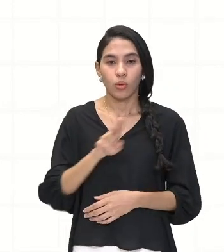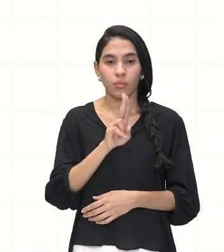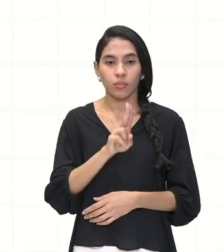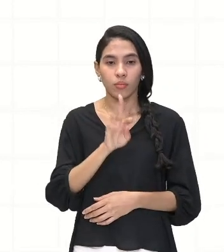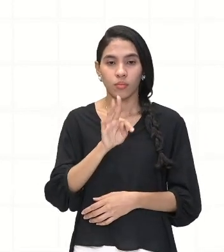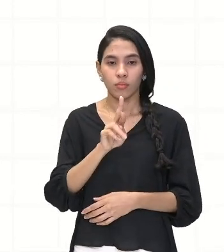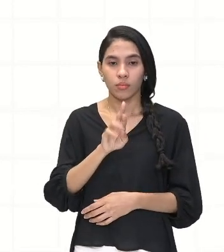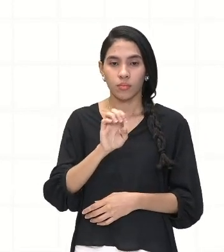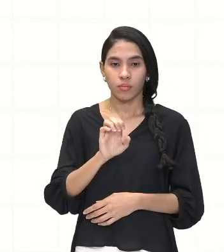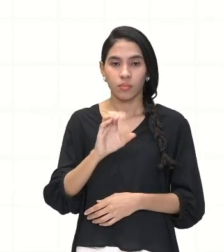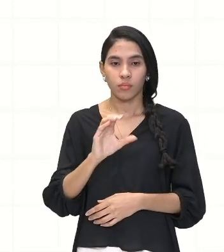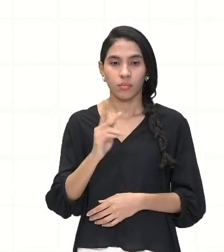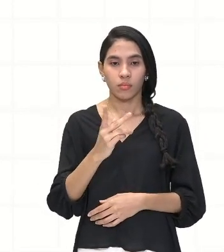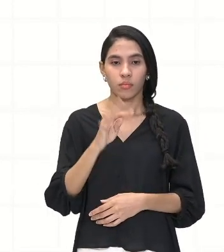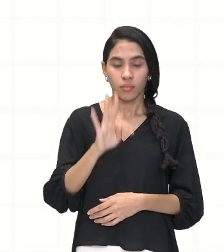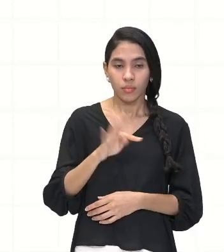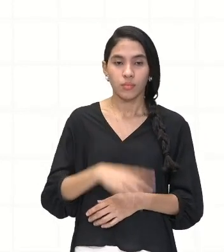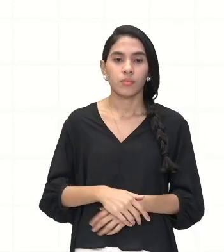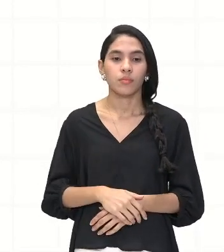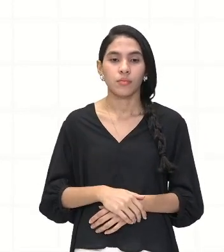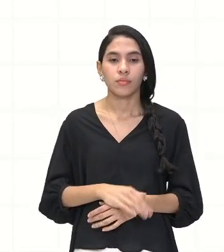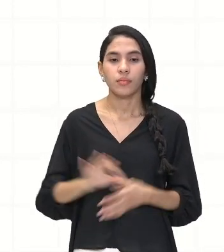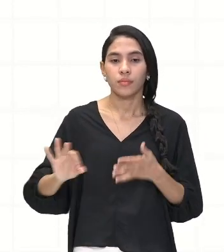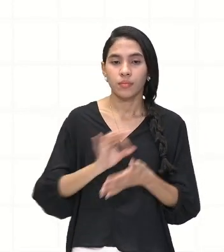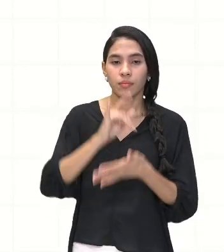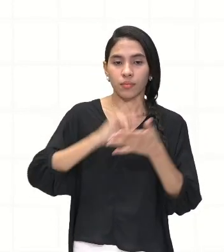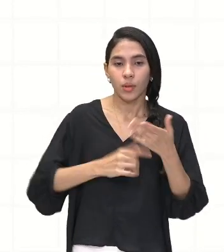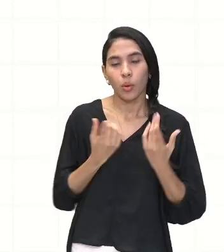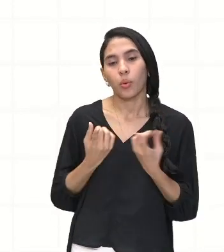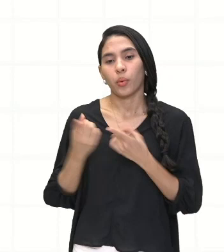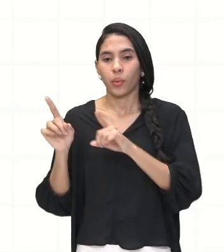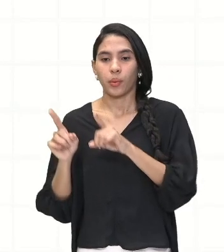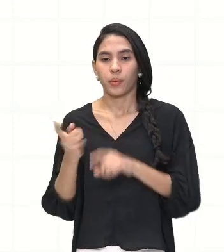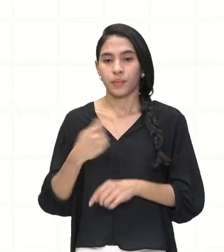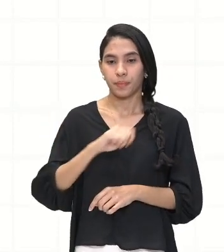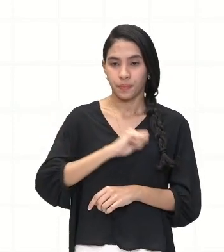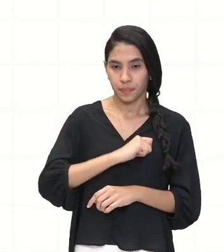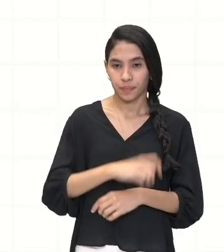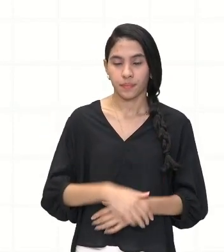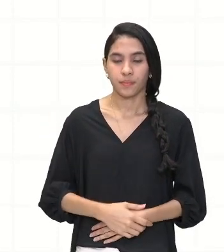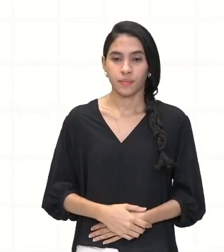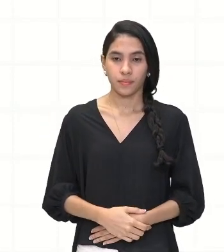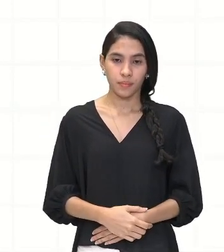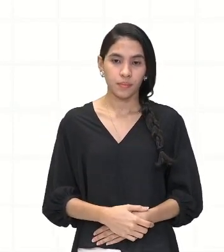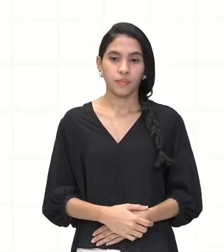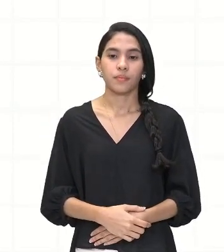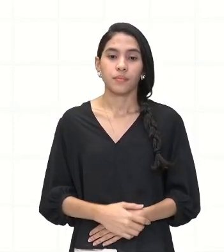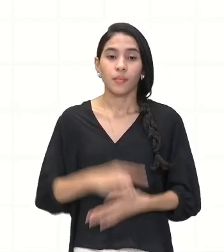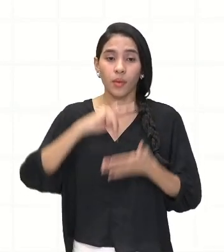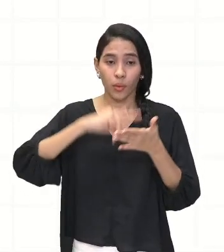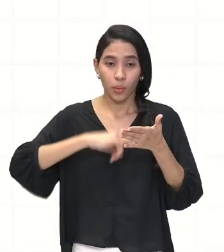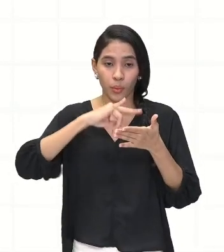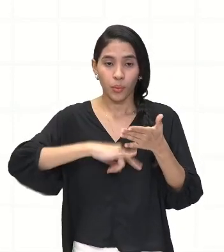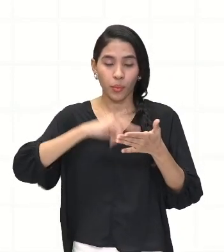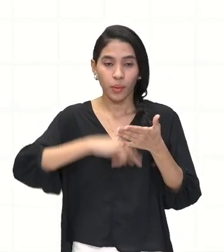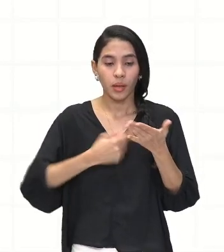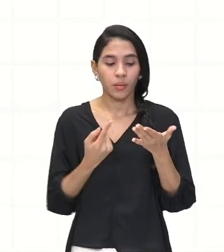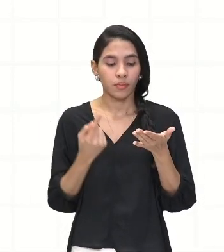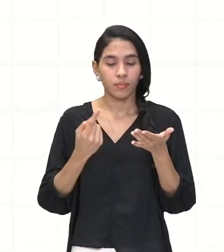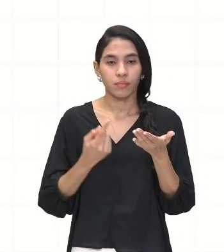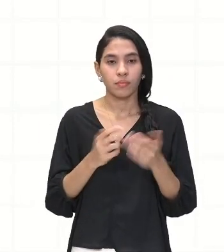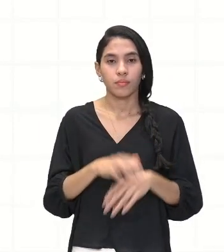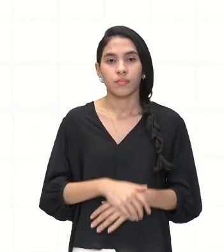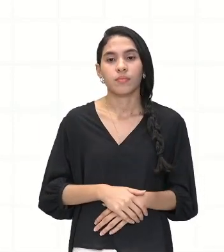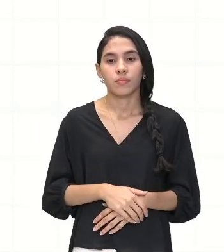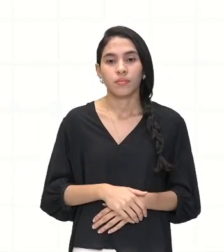vai formalizar uma aliança contra a Espanha. Então, esse tratado, essas províncias que